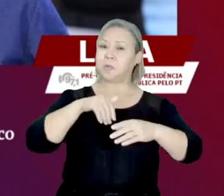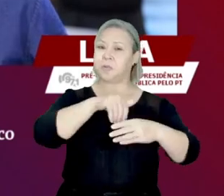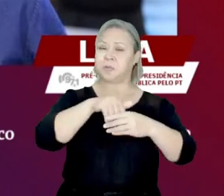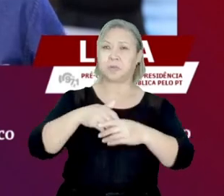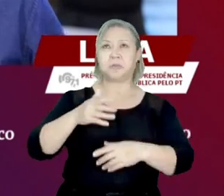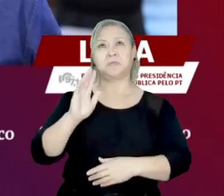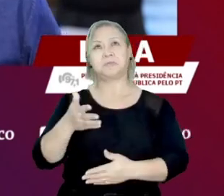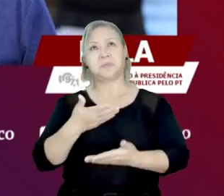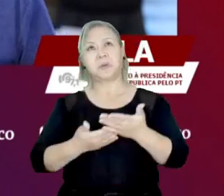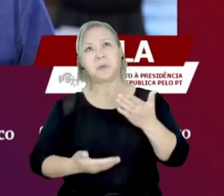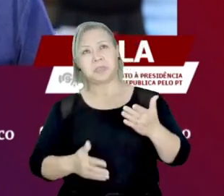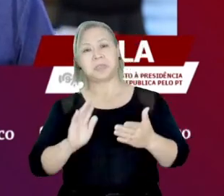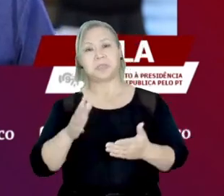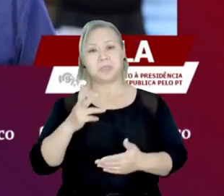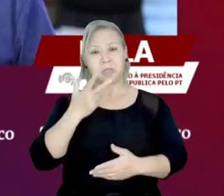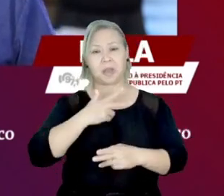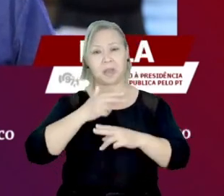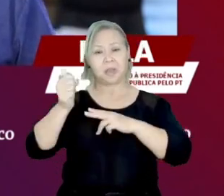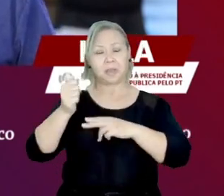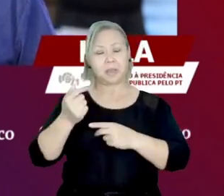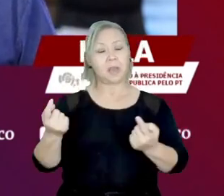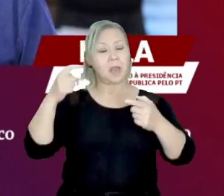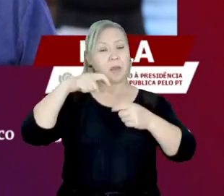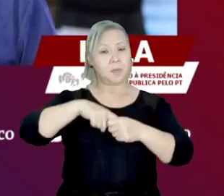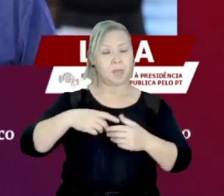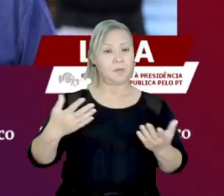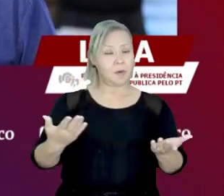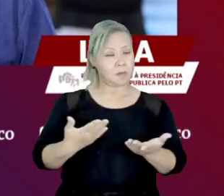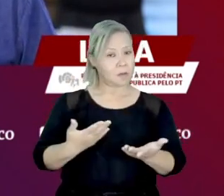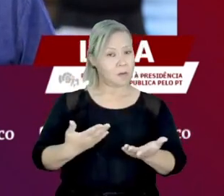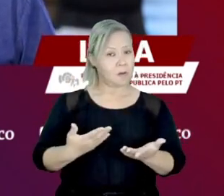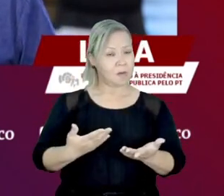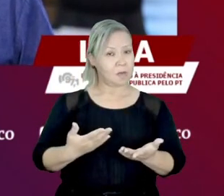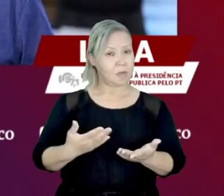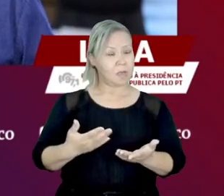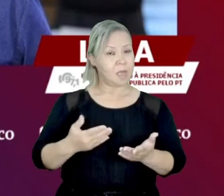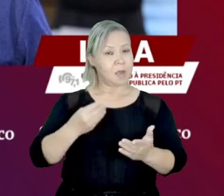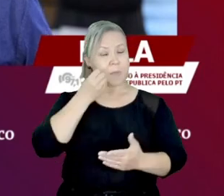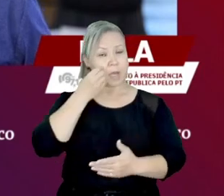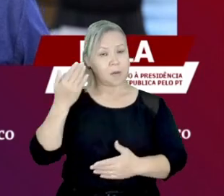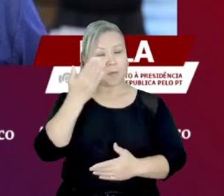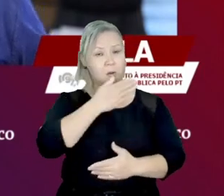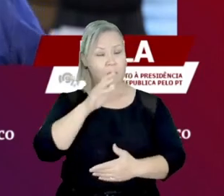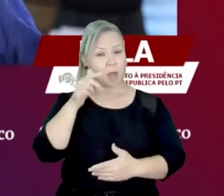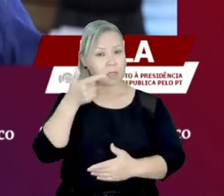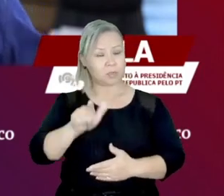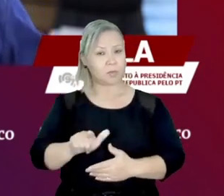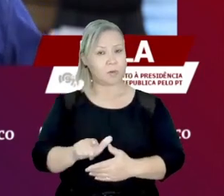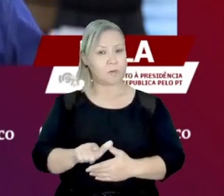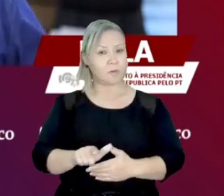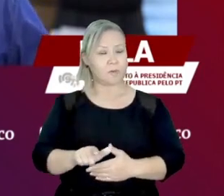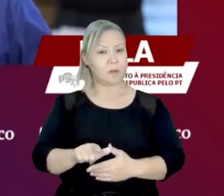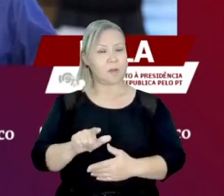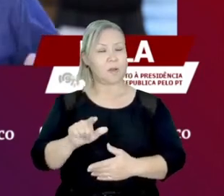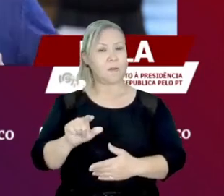elite brasileira destruiu, aquilo que um tenente, sabe, que foi expulso do Exército Brasileiro, está